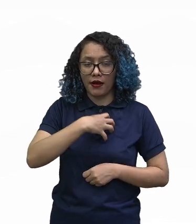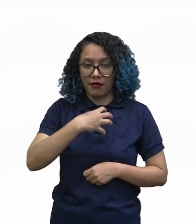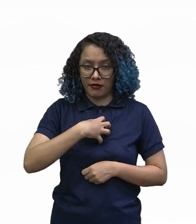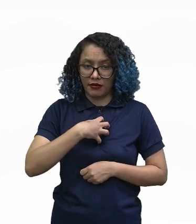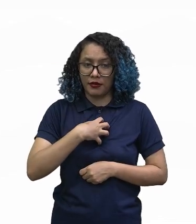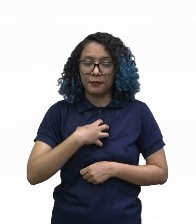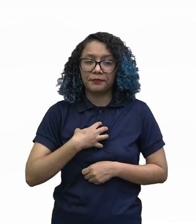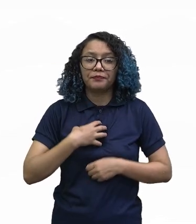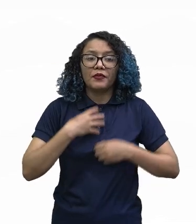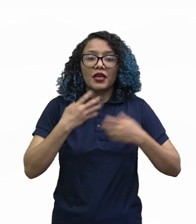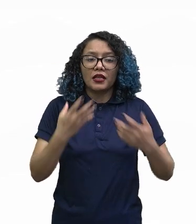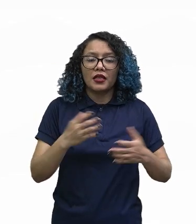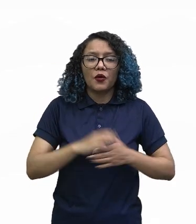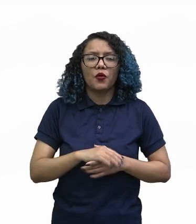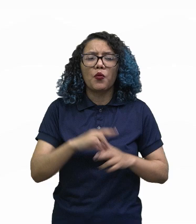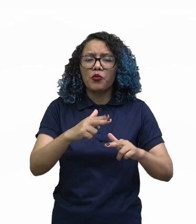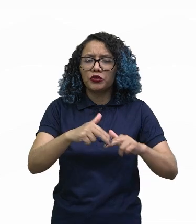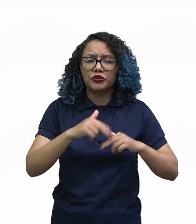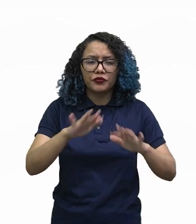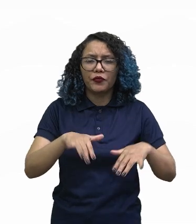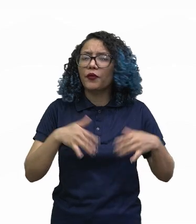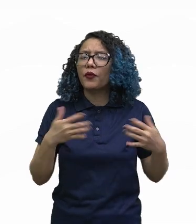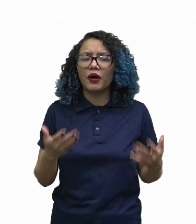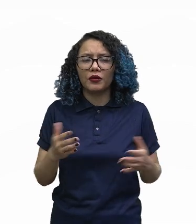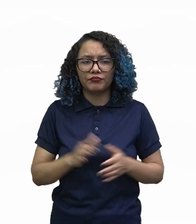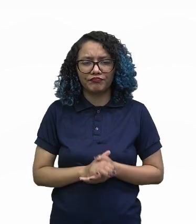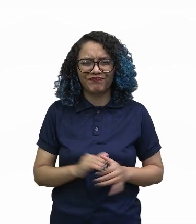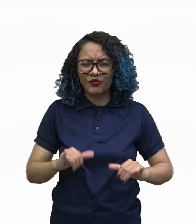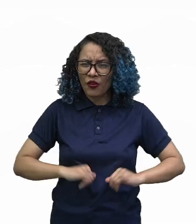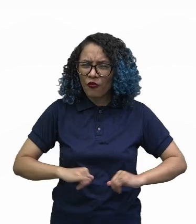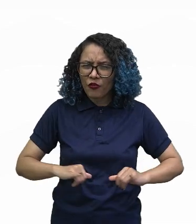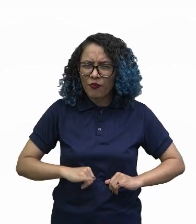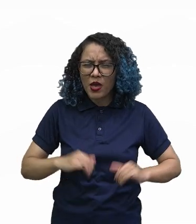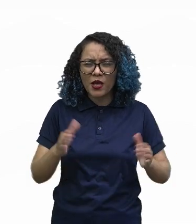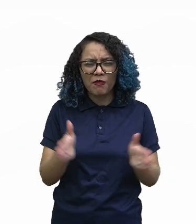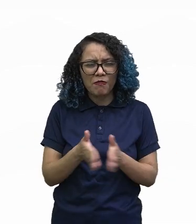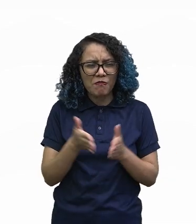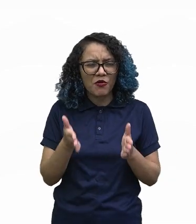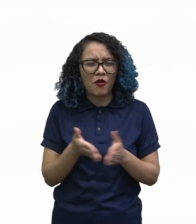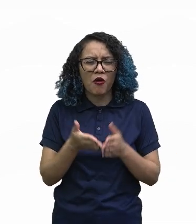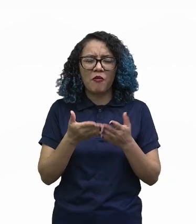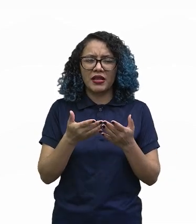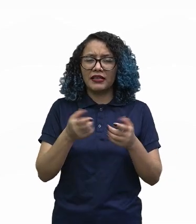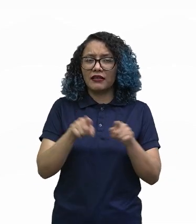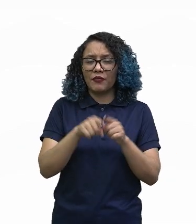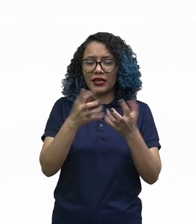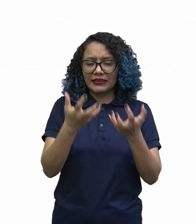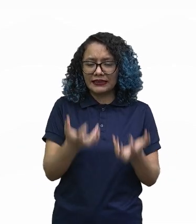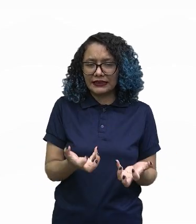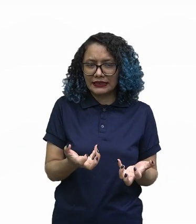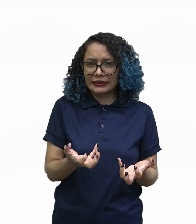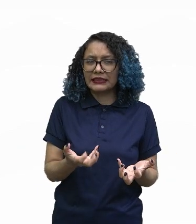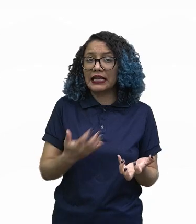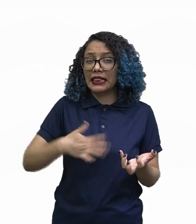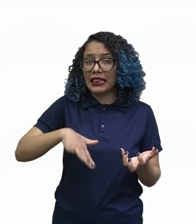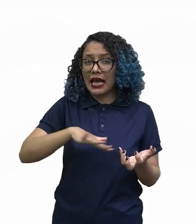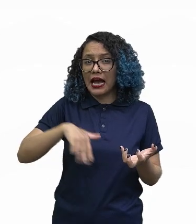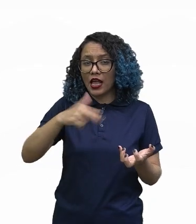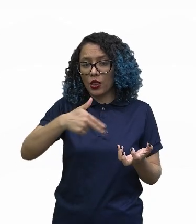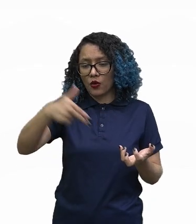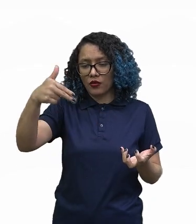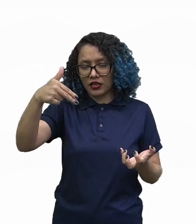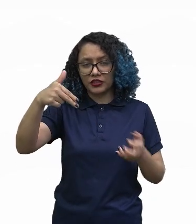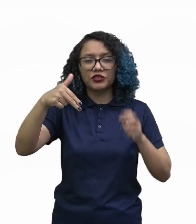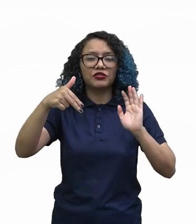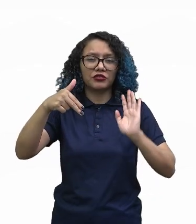à miséria e seca na região do Nordeste, que já é uma região